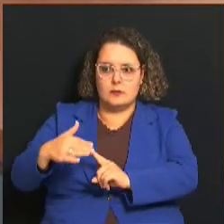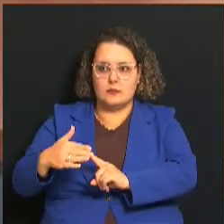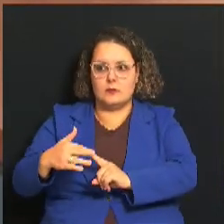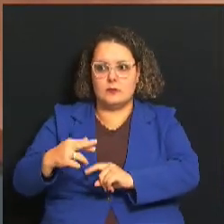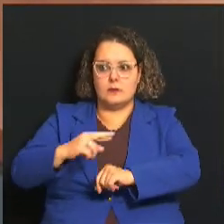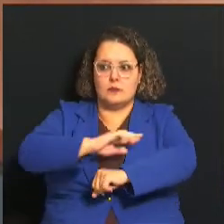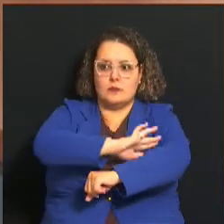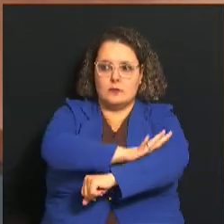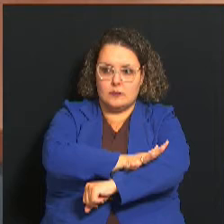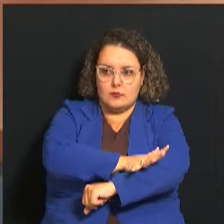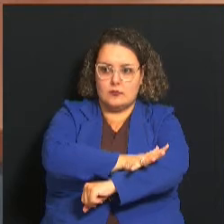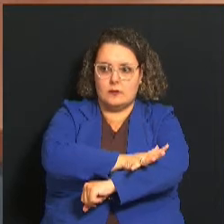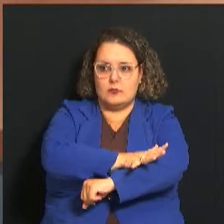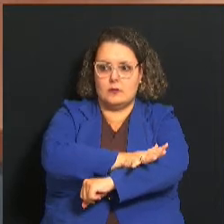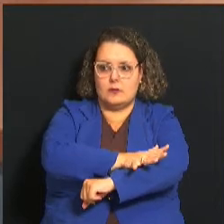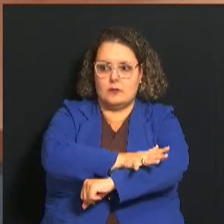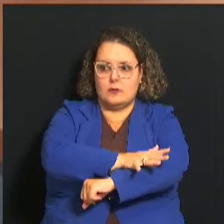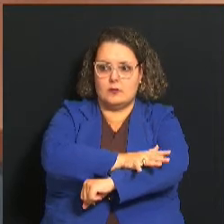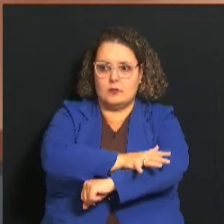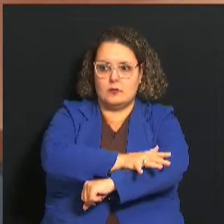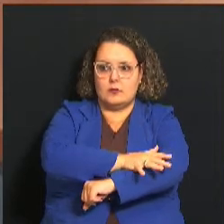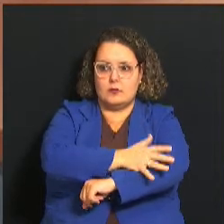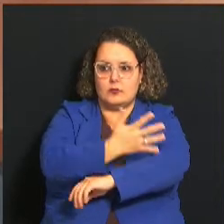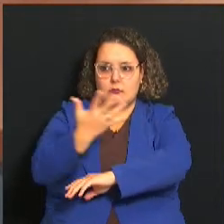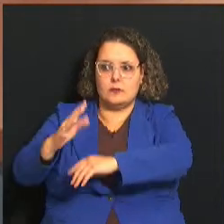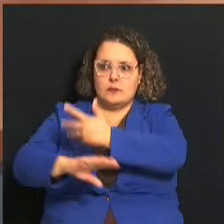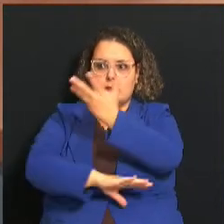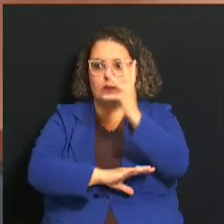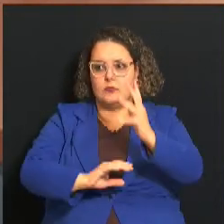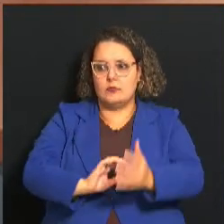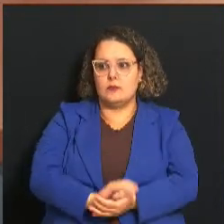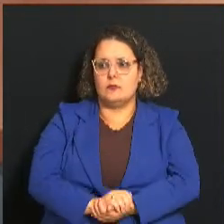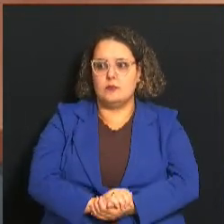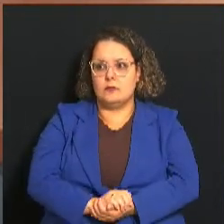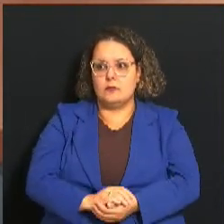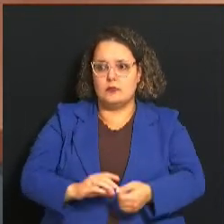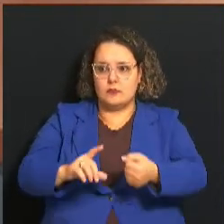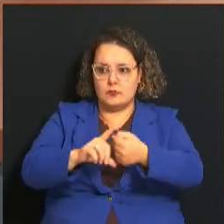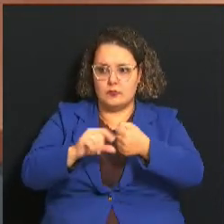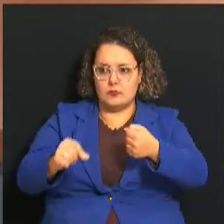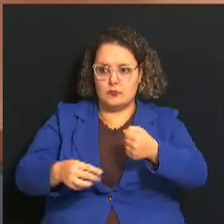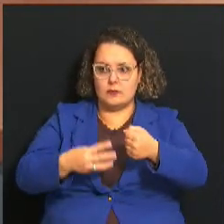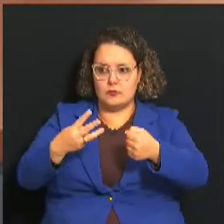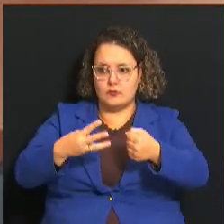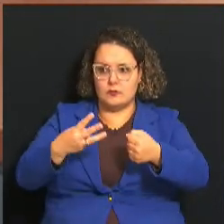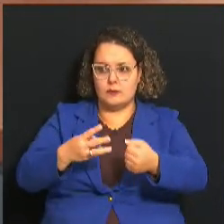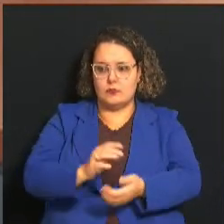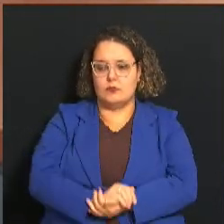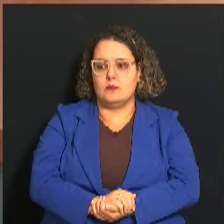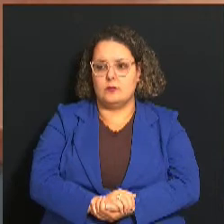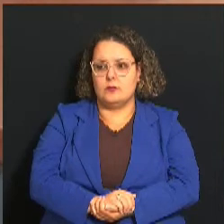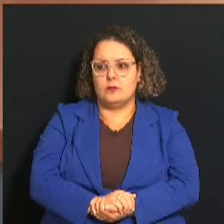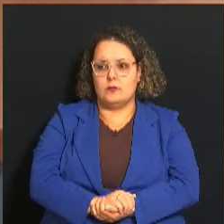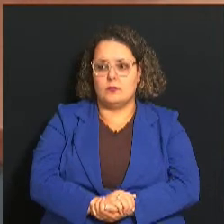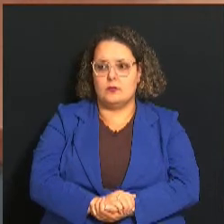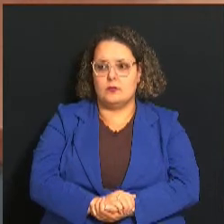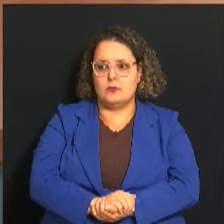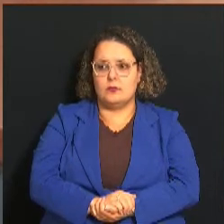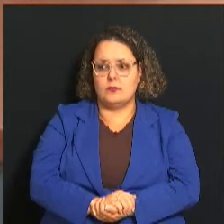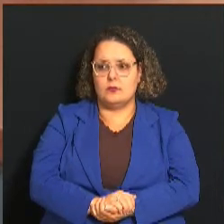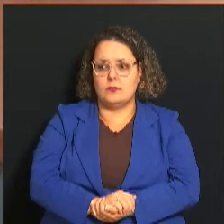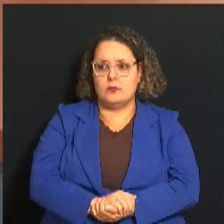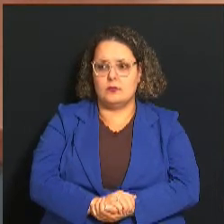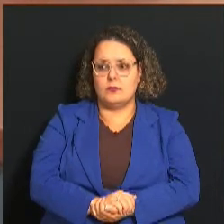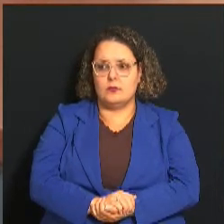ambiental. O que você acha como sugestão? No artigo 3º? Não, no artigo 3º, isso.